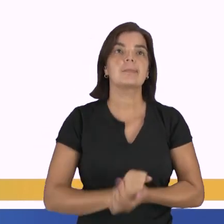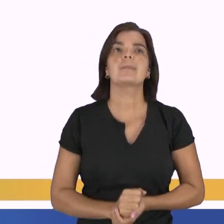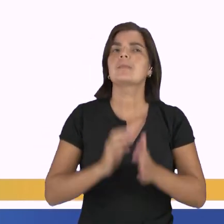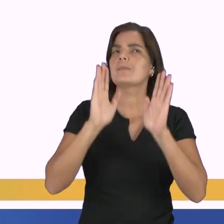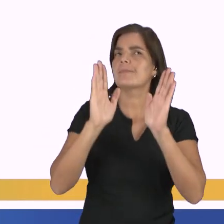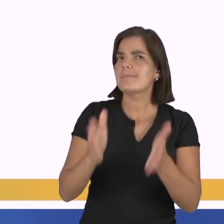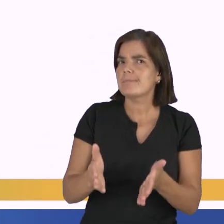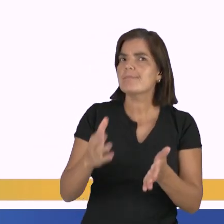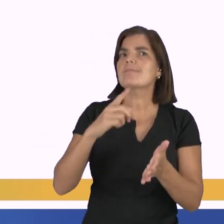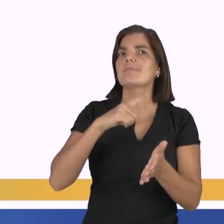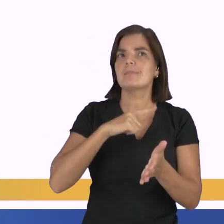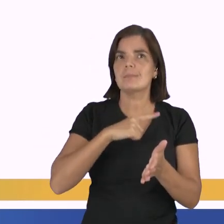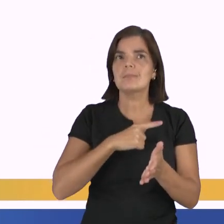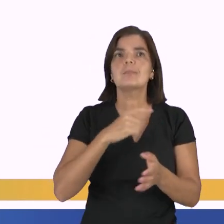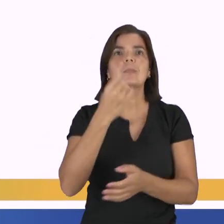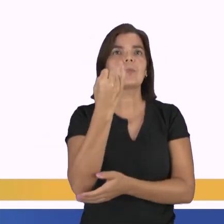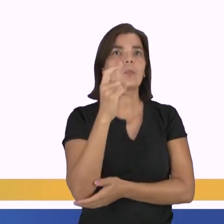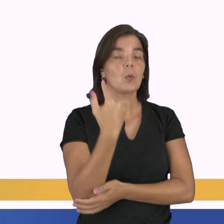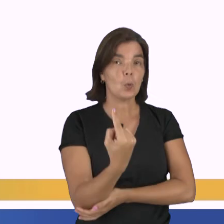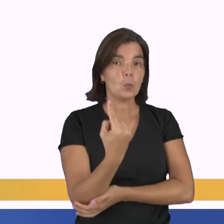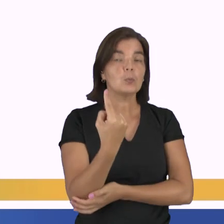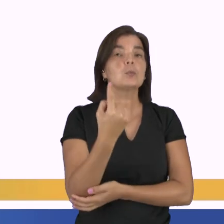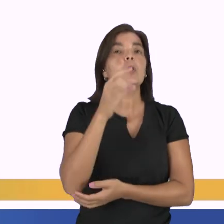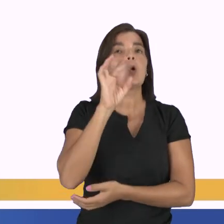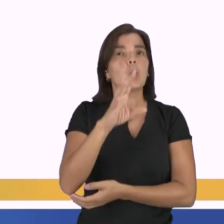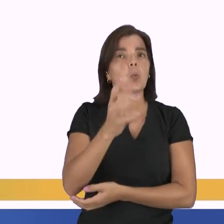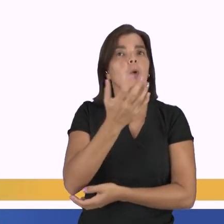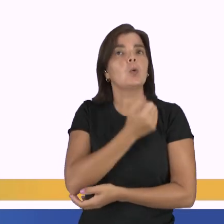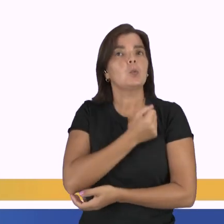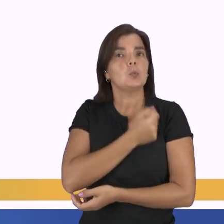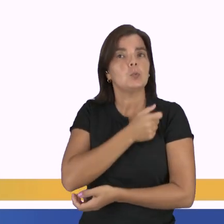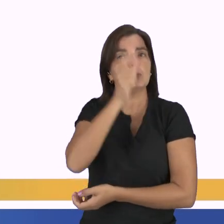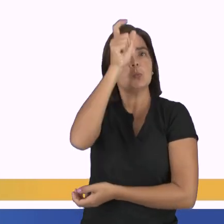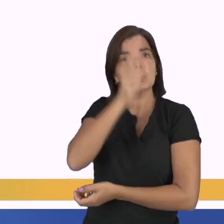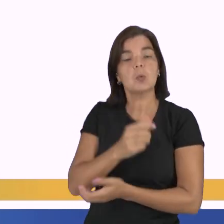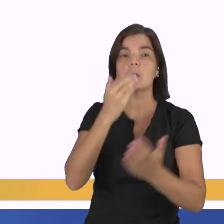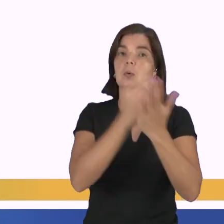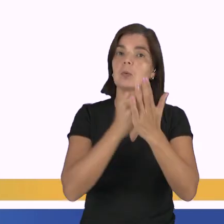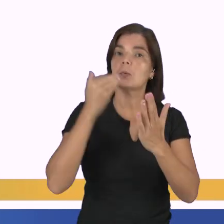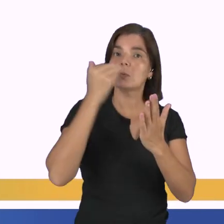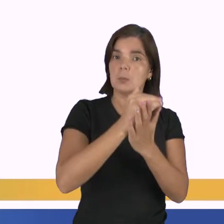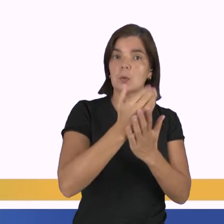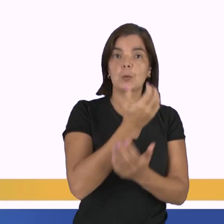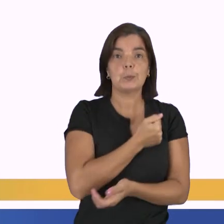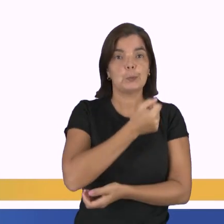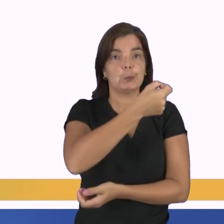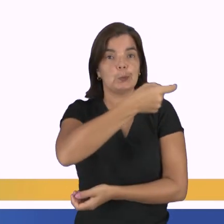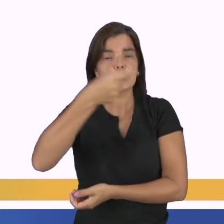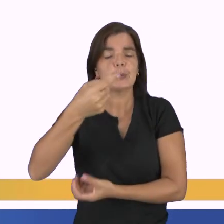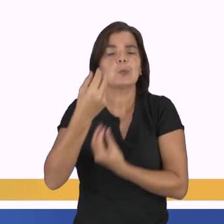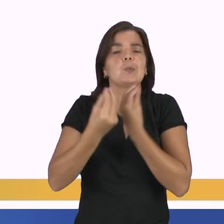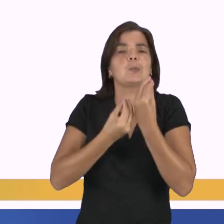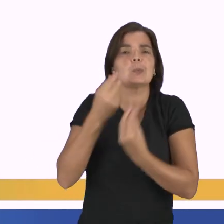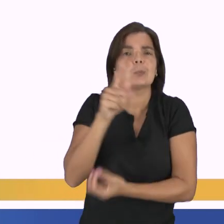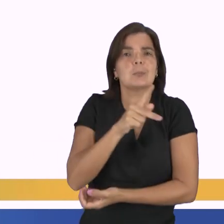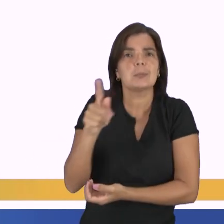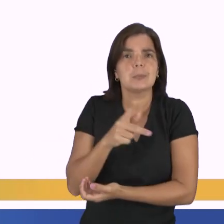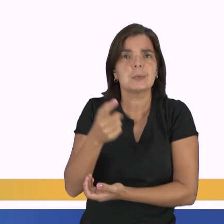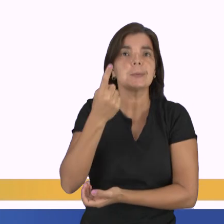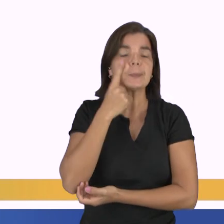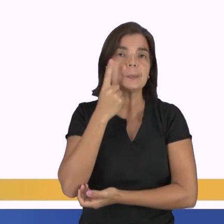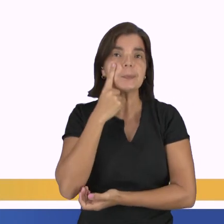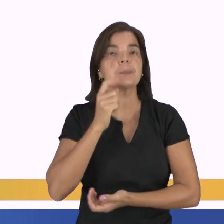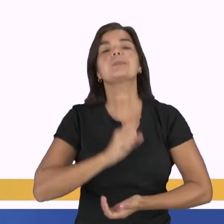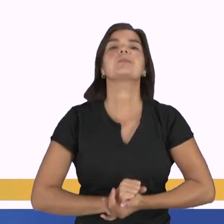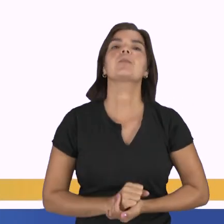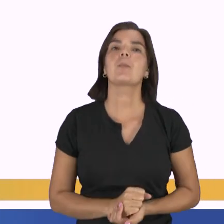já as posições ocupadas pelo um são aquelas que o número da coluna é maior que o número da linha Como assim preço Olha isso